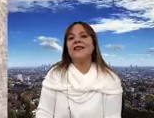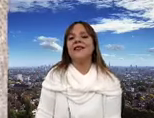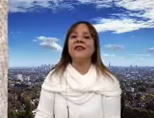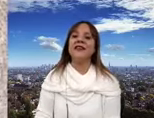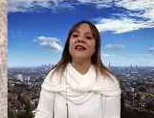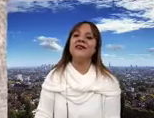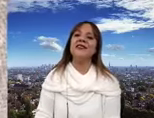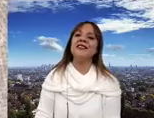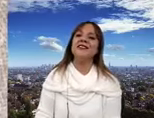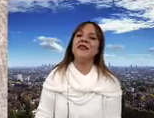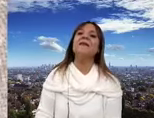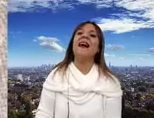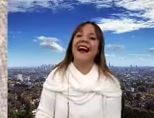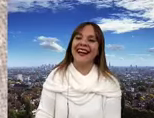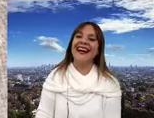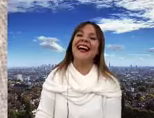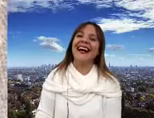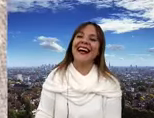tudo isso. Vamos lá.